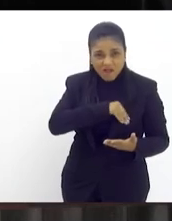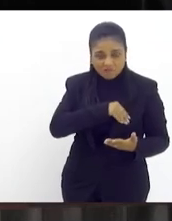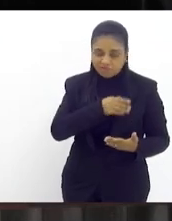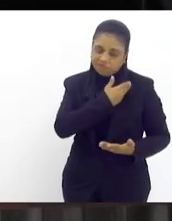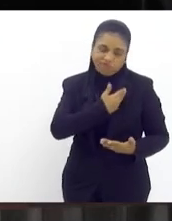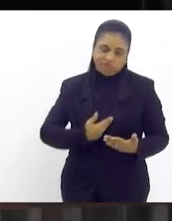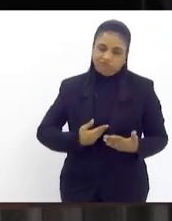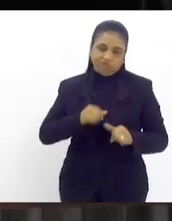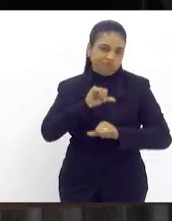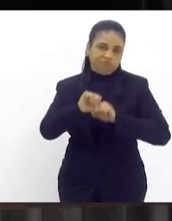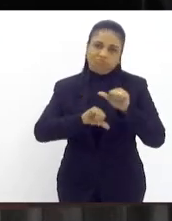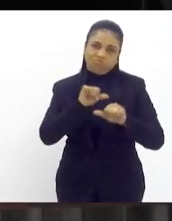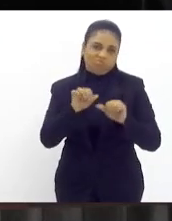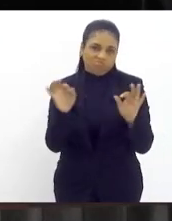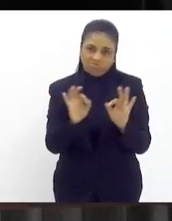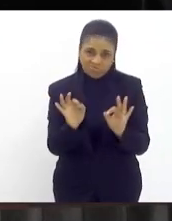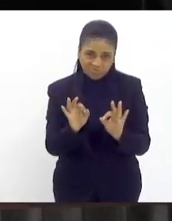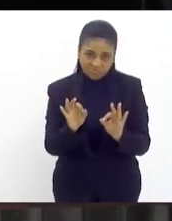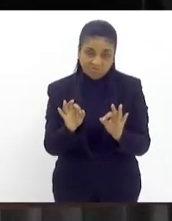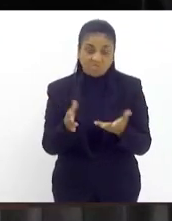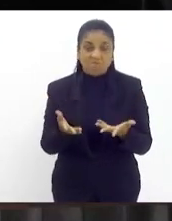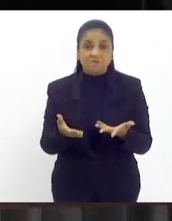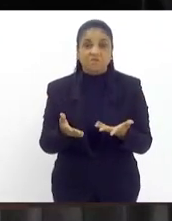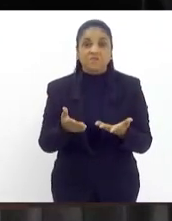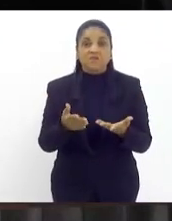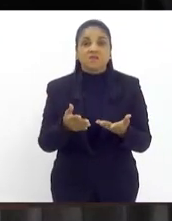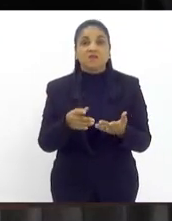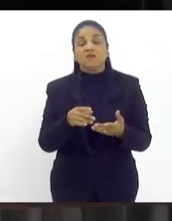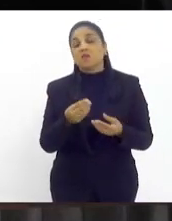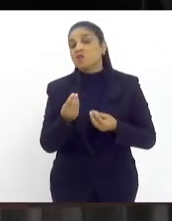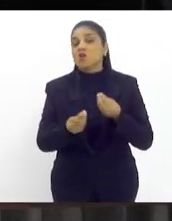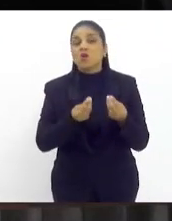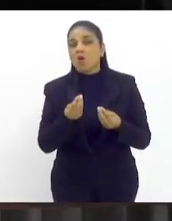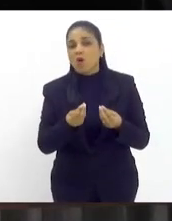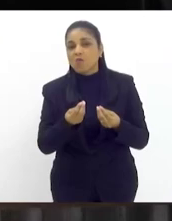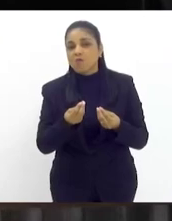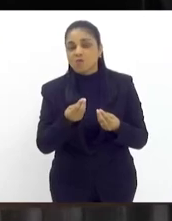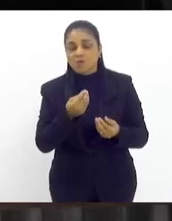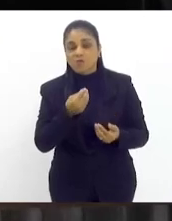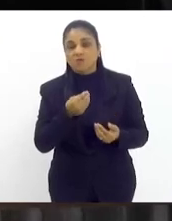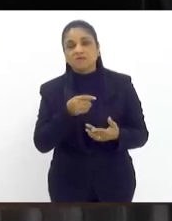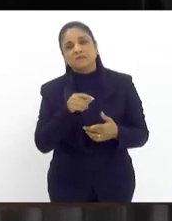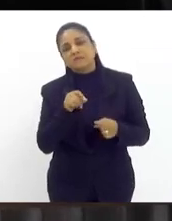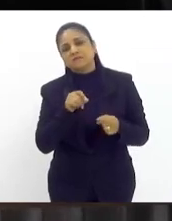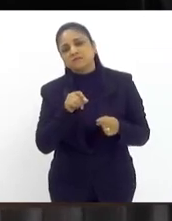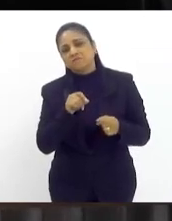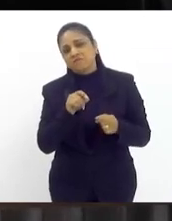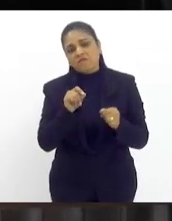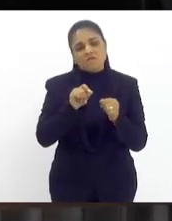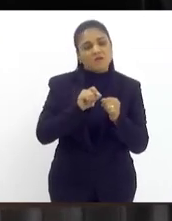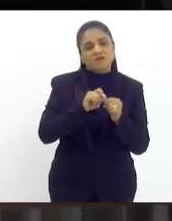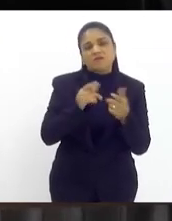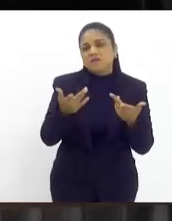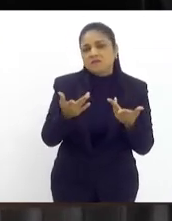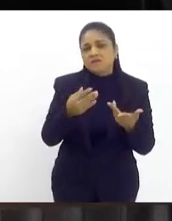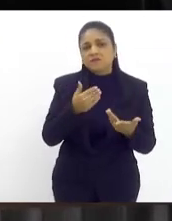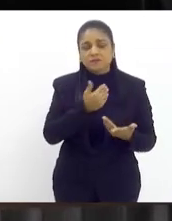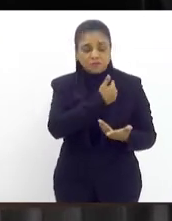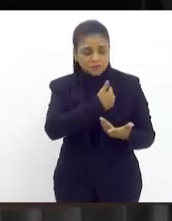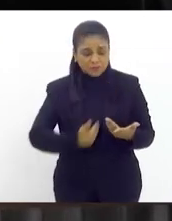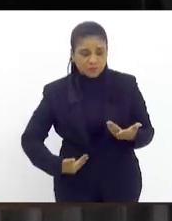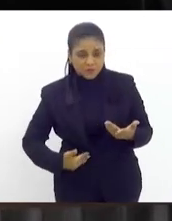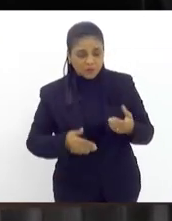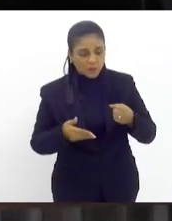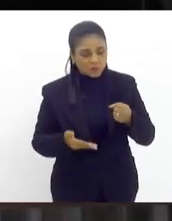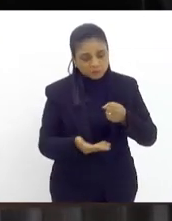muda e como deveria ser se o governador implementasse o piso Nacional